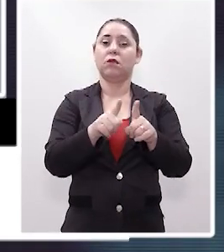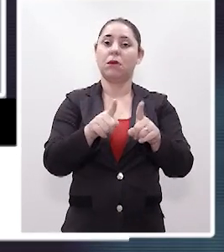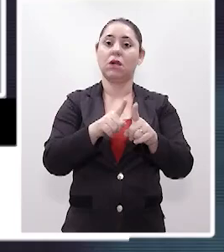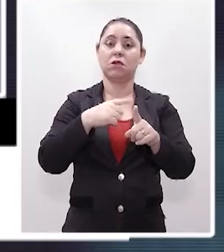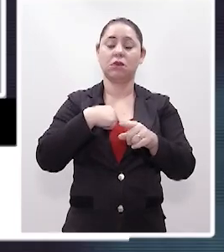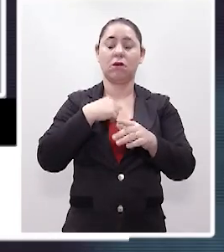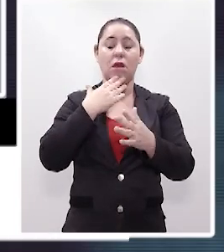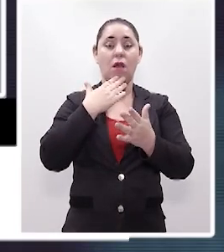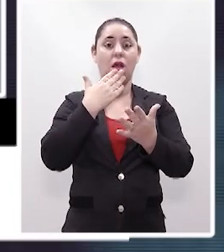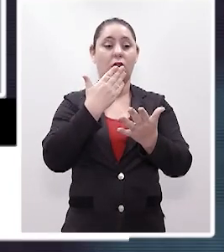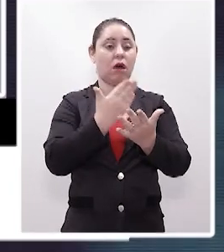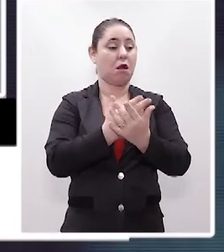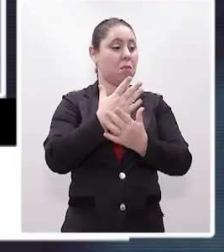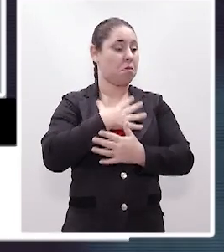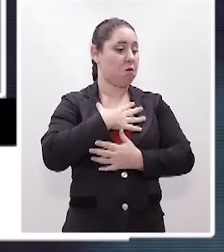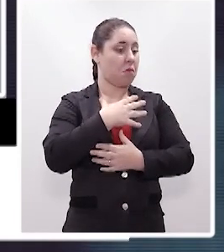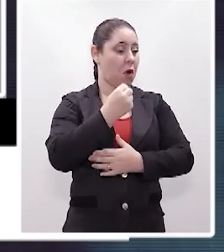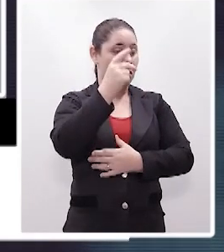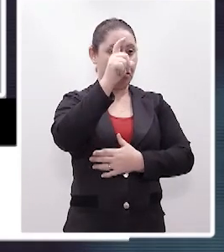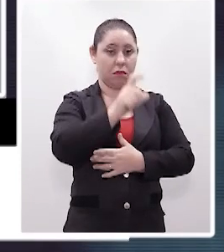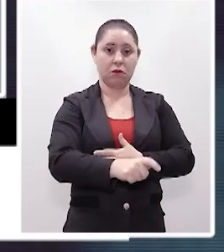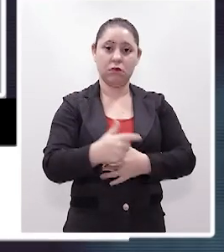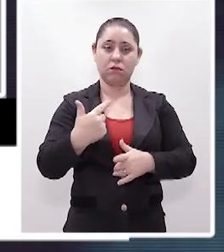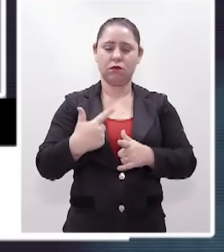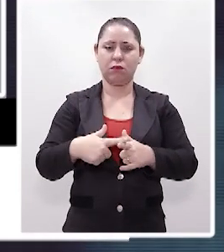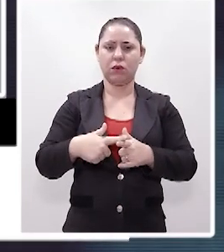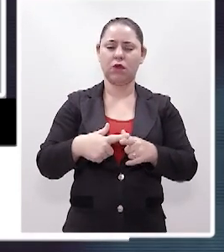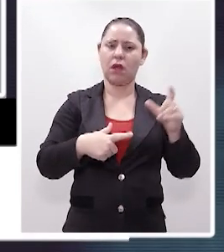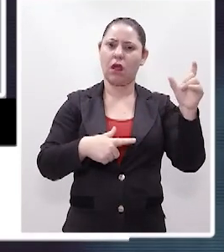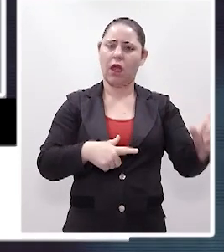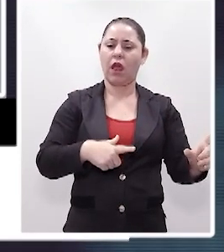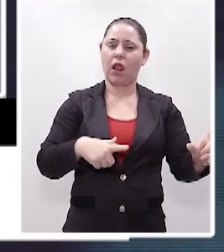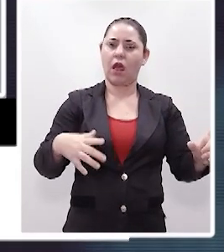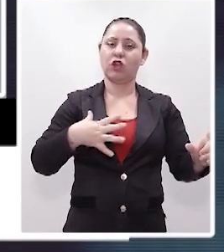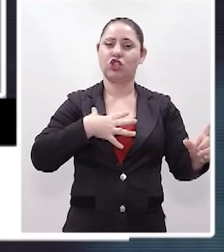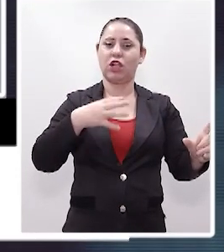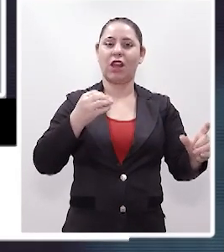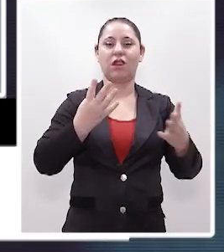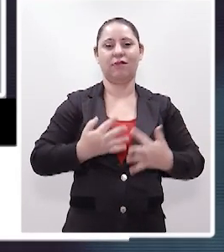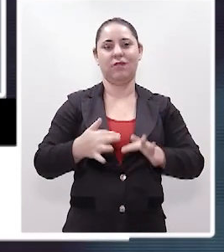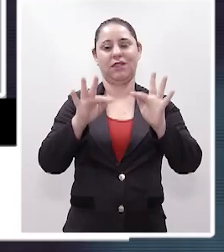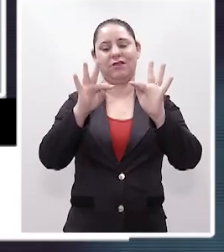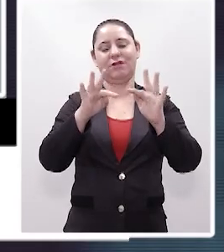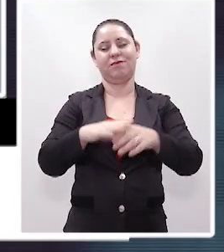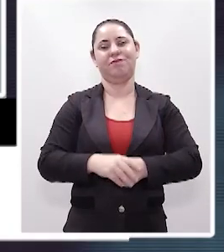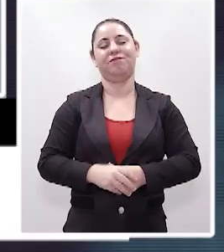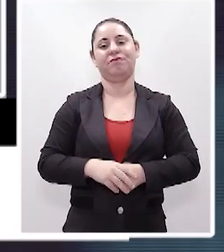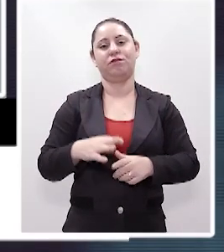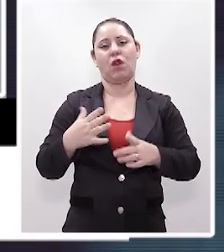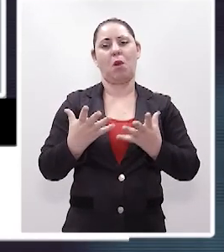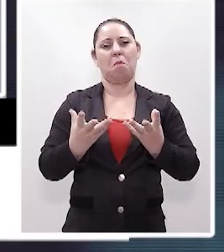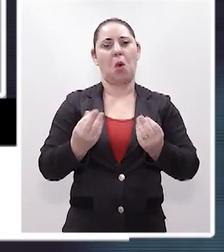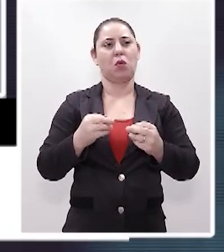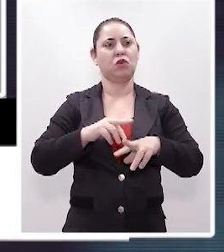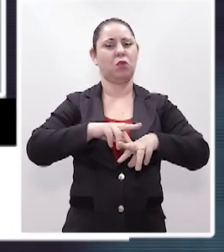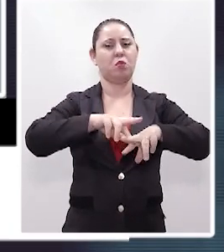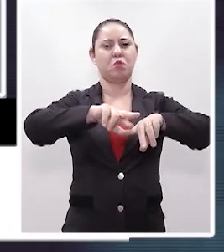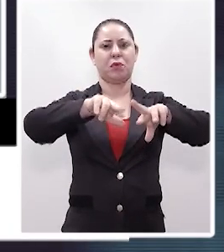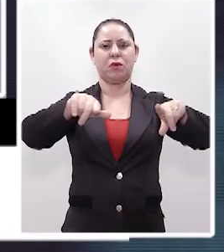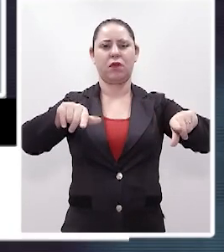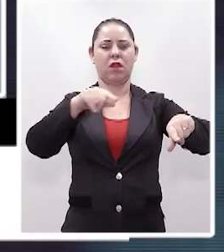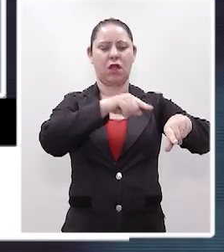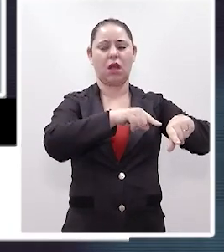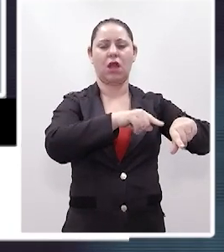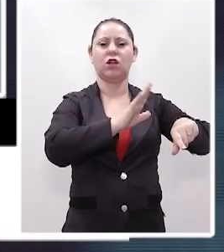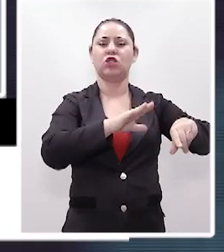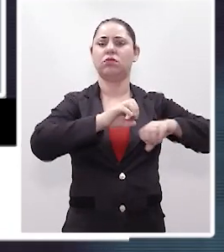eu me surpreendi com o meu filho, porque eles são dessa geração de tecnologia, né? Então, muitas coisas